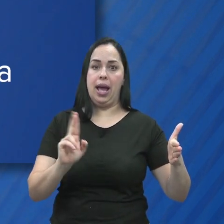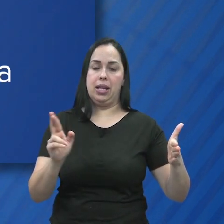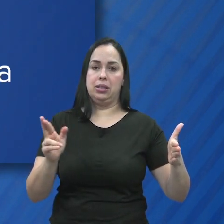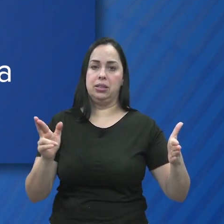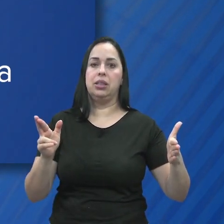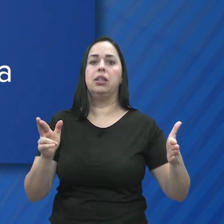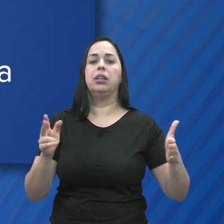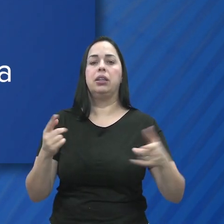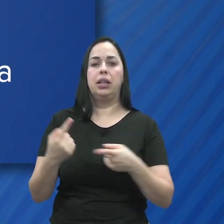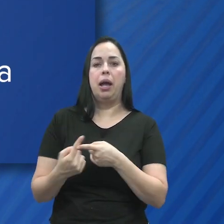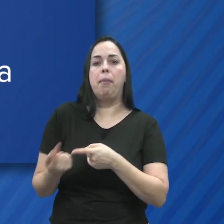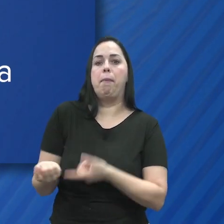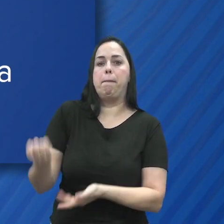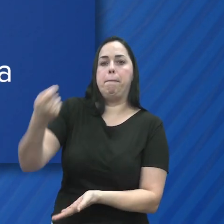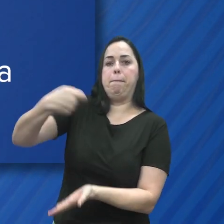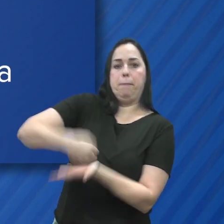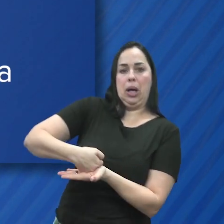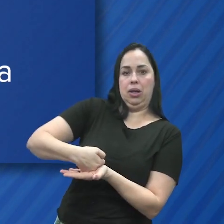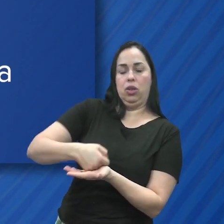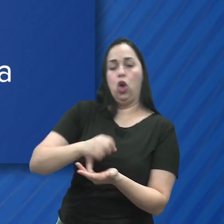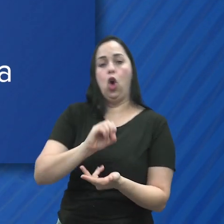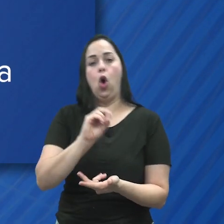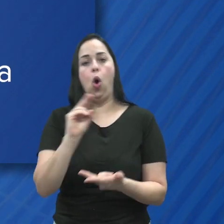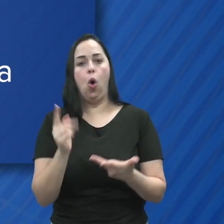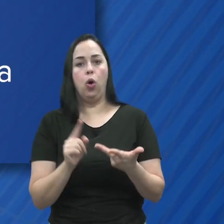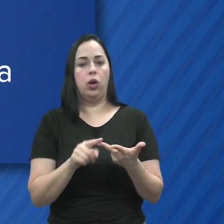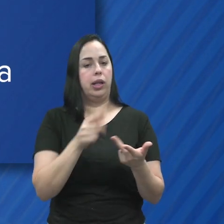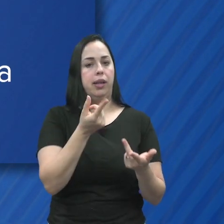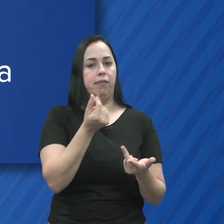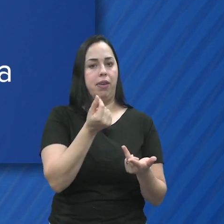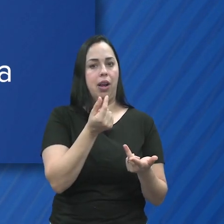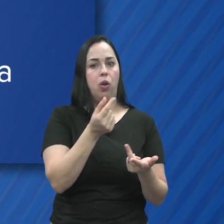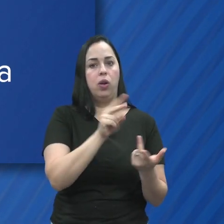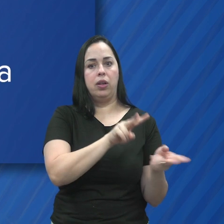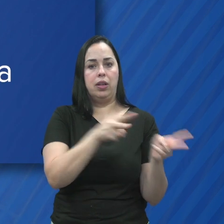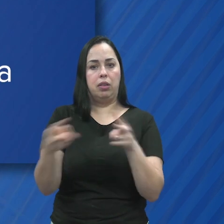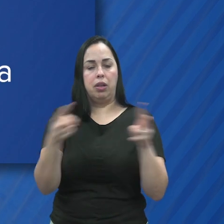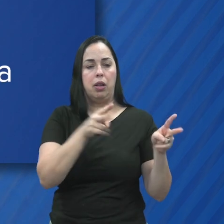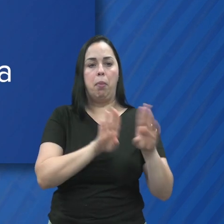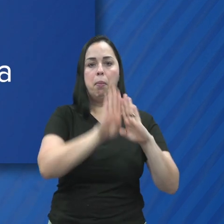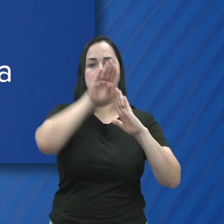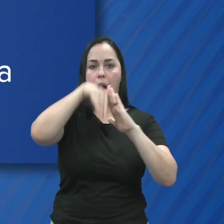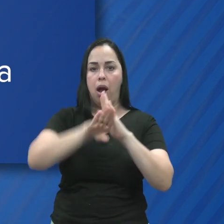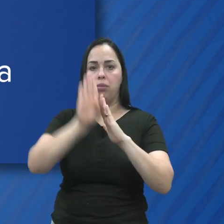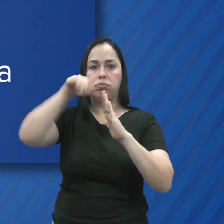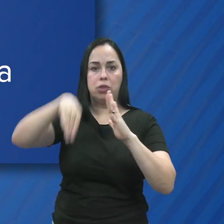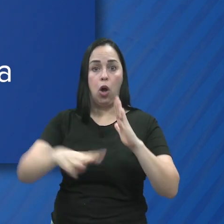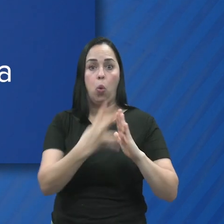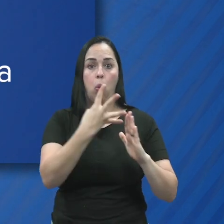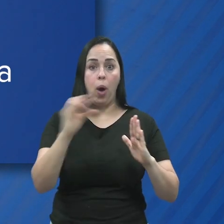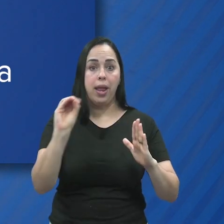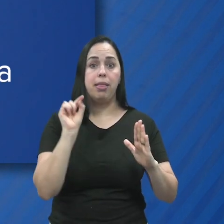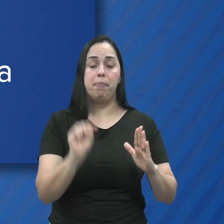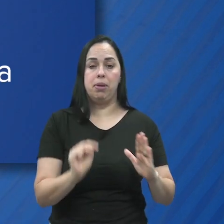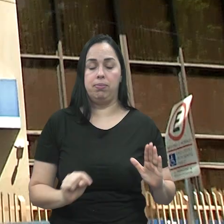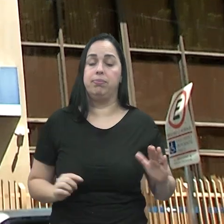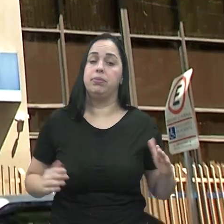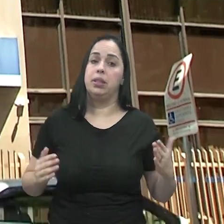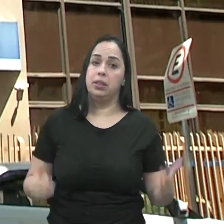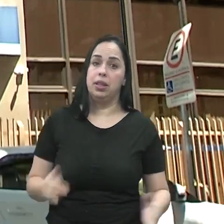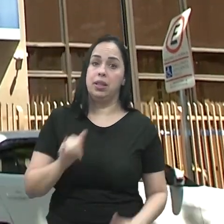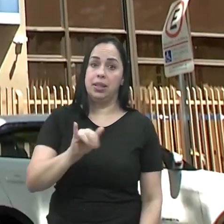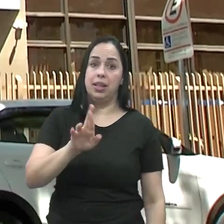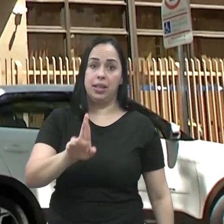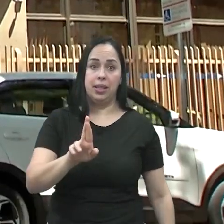de rendimentos de indenizações, ou quem realizou operações na Bolsa de Valores com soma de R$ 40 mil.